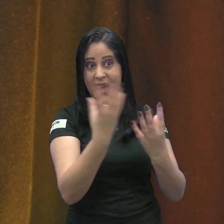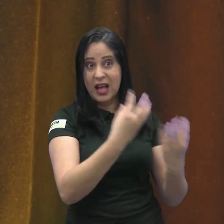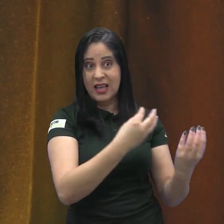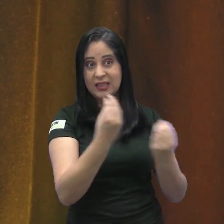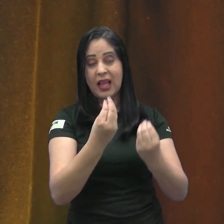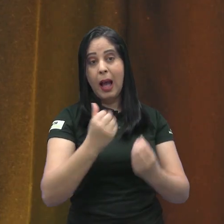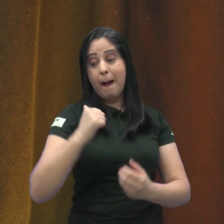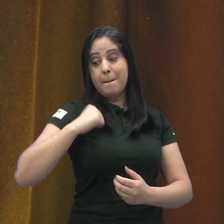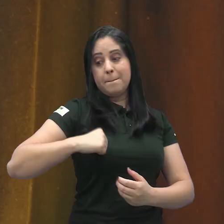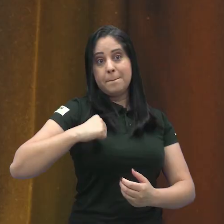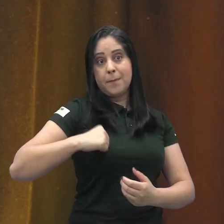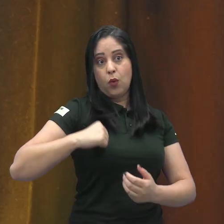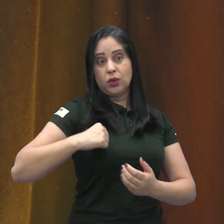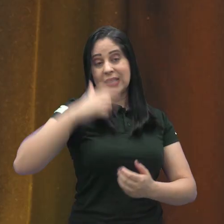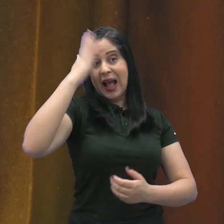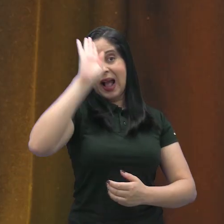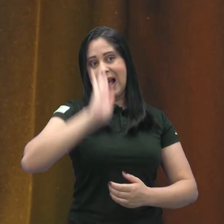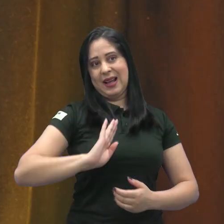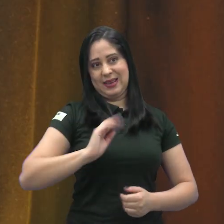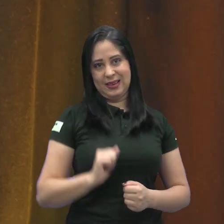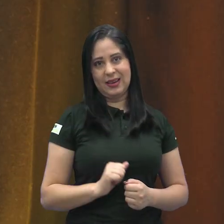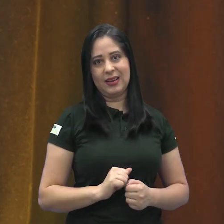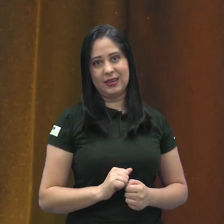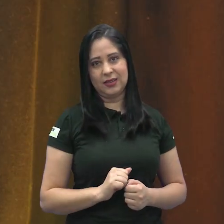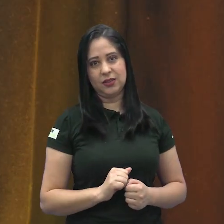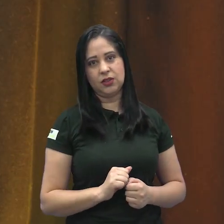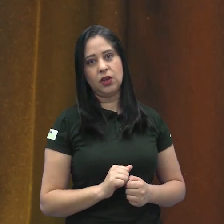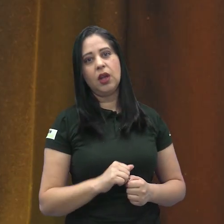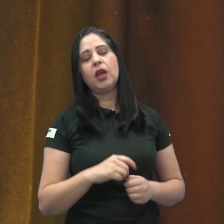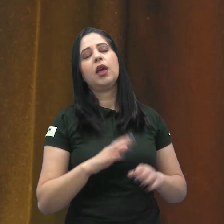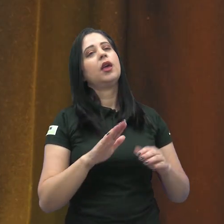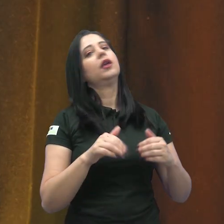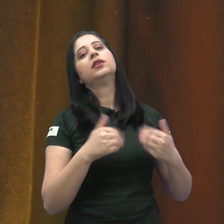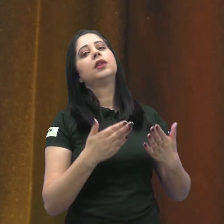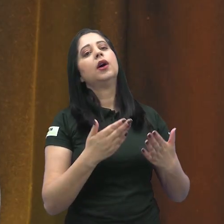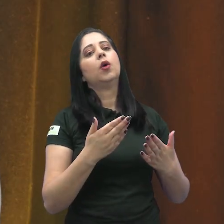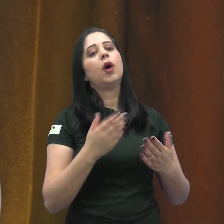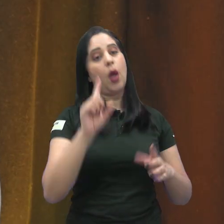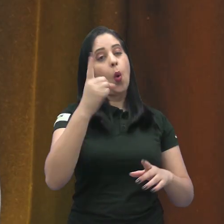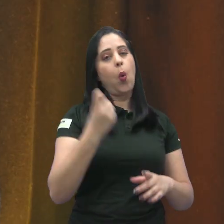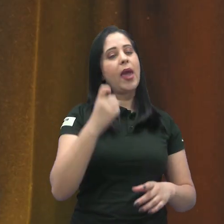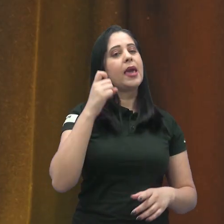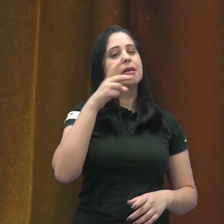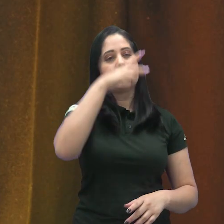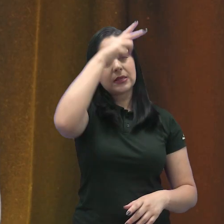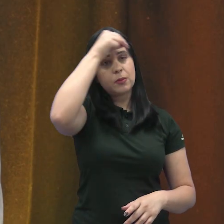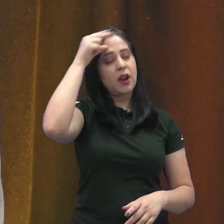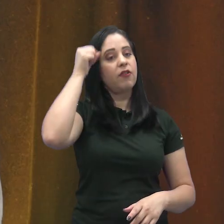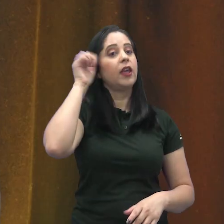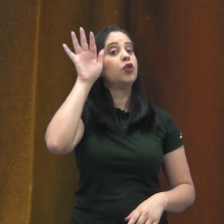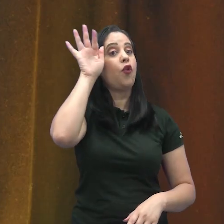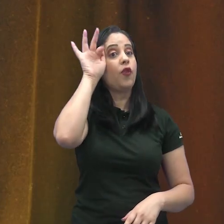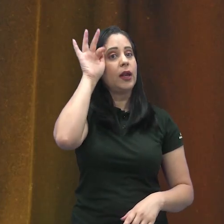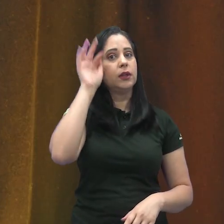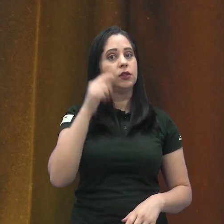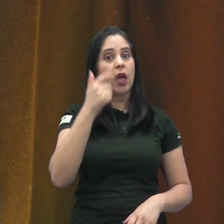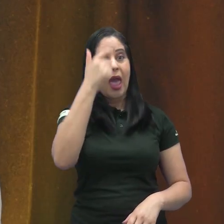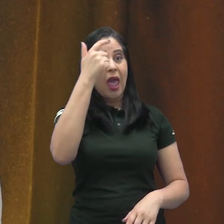acho que foi em 2017, se não me engano. E nós conseguimos atender o prefeito era o Felício. Nós conseguimos atender